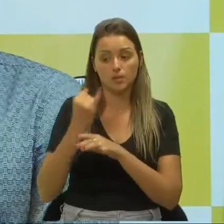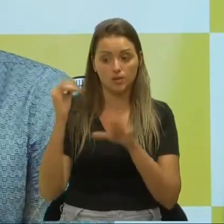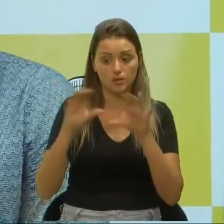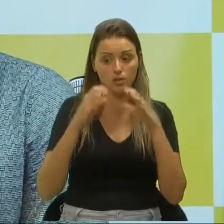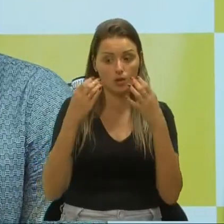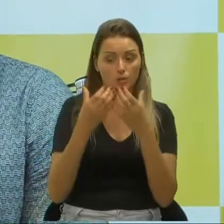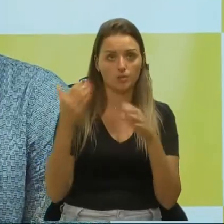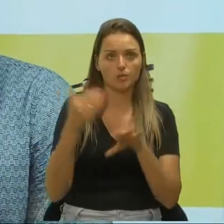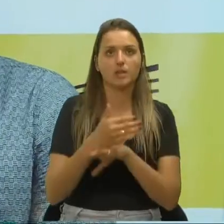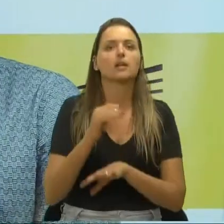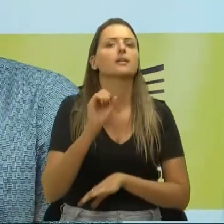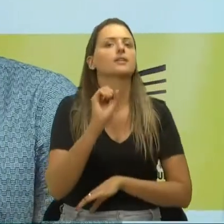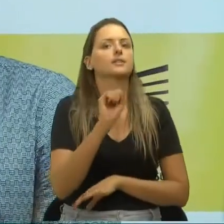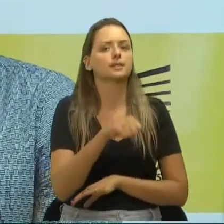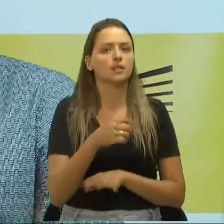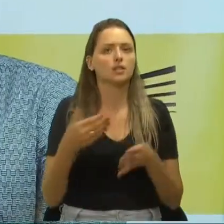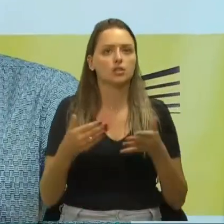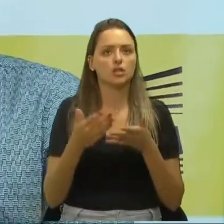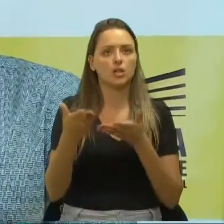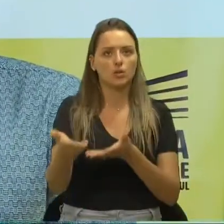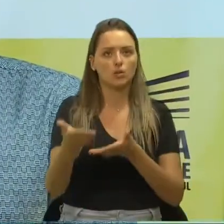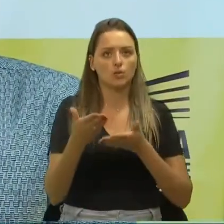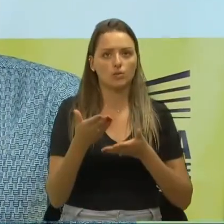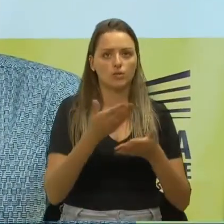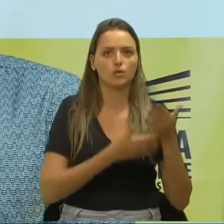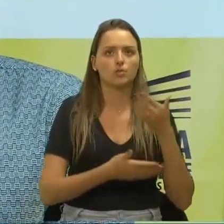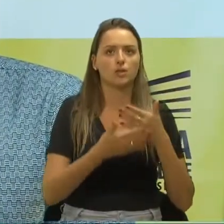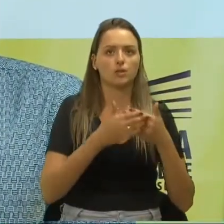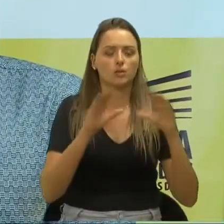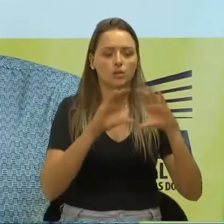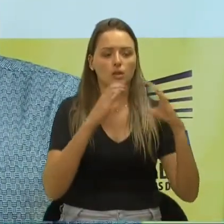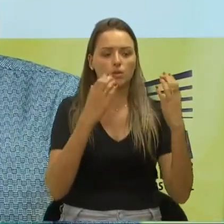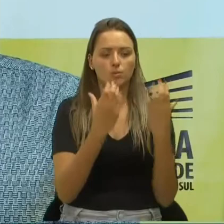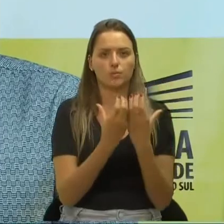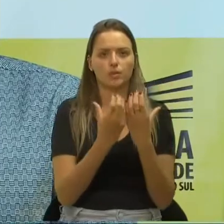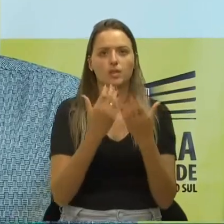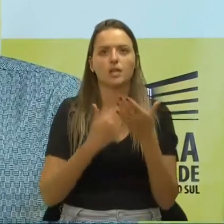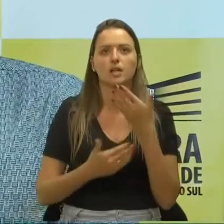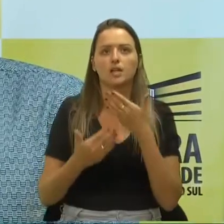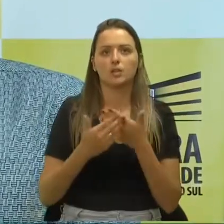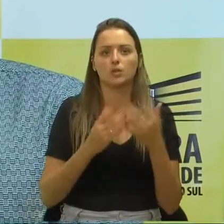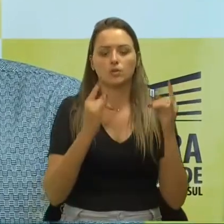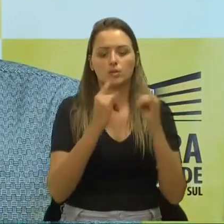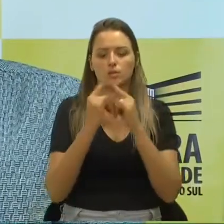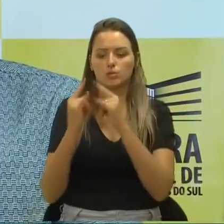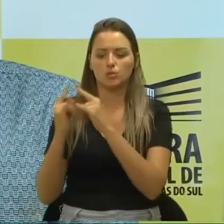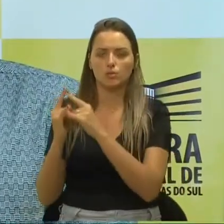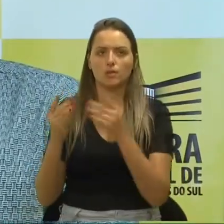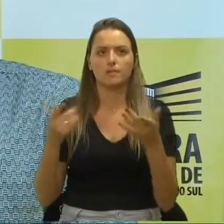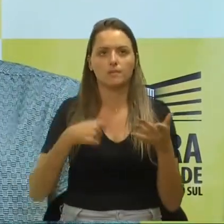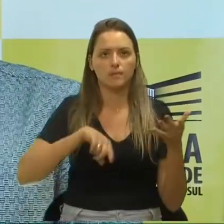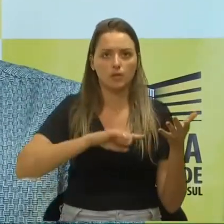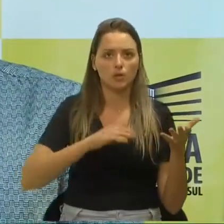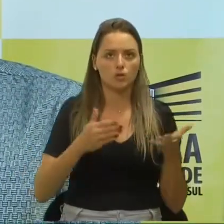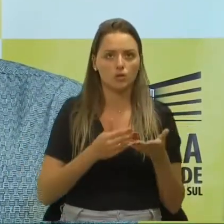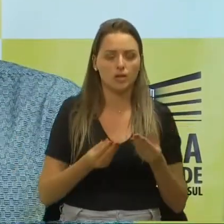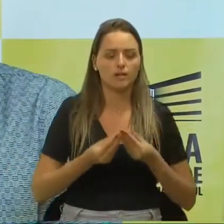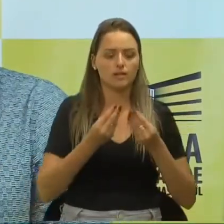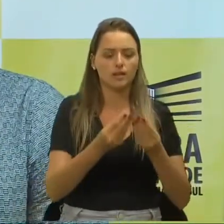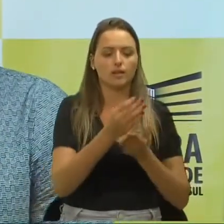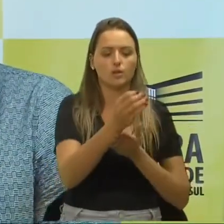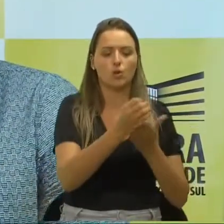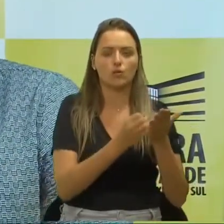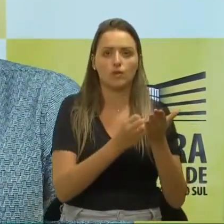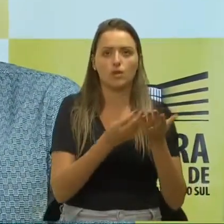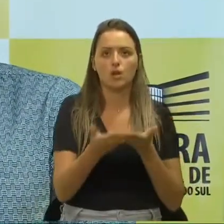venha. Isso, já fica aqui então o convite a toda a comunidade, às diversas entidades. A gente já está passando o ofício e os convites aí